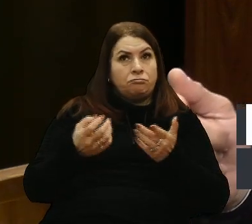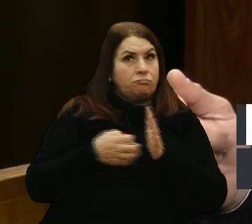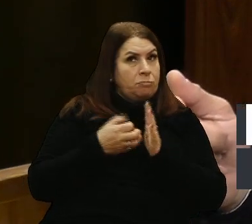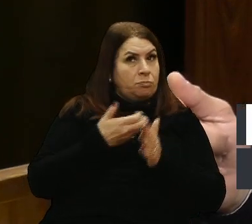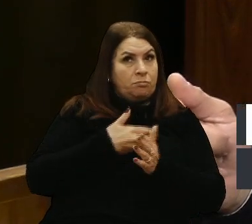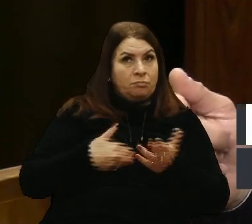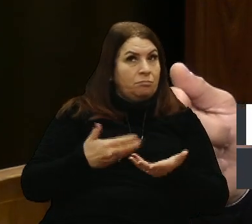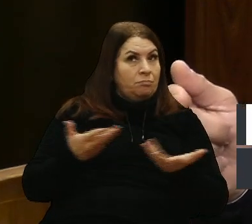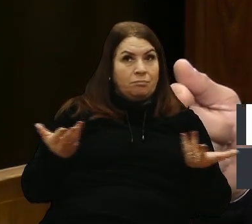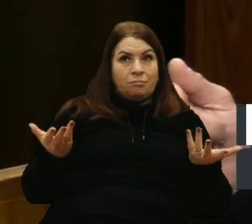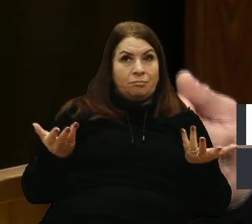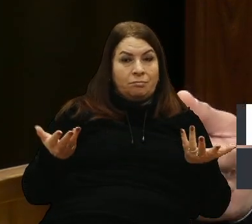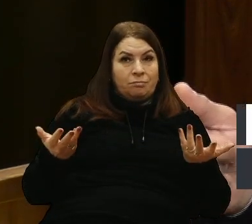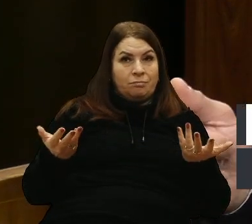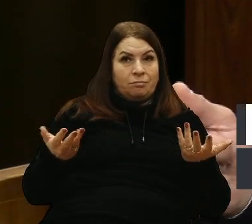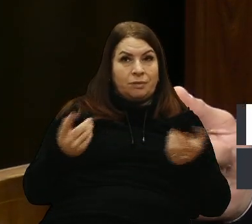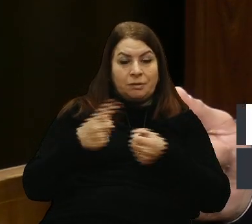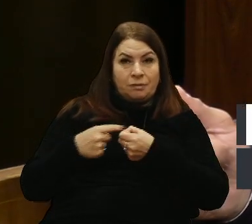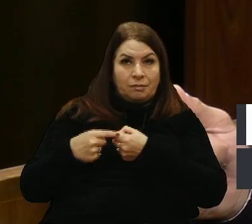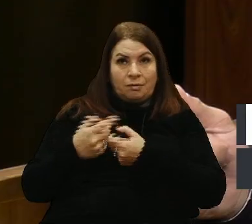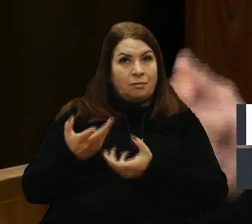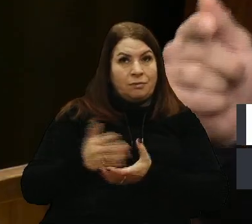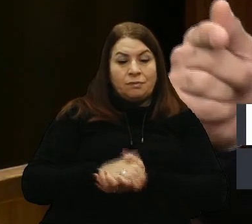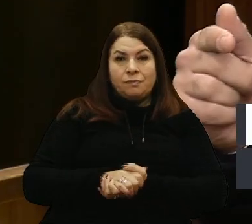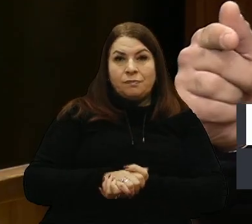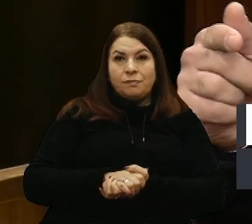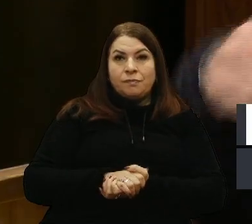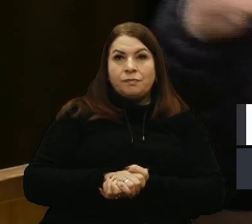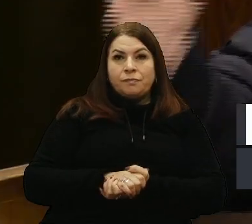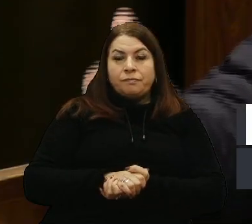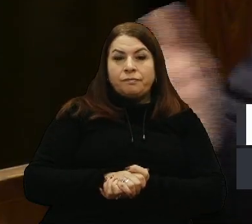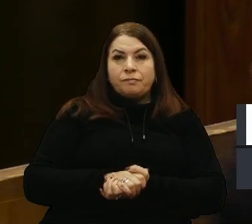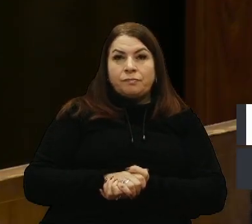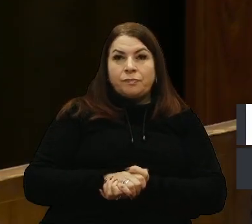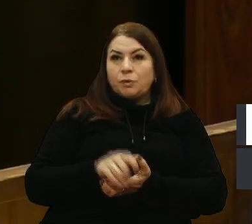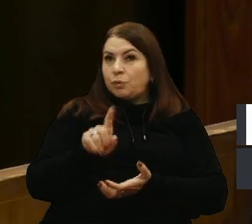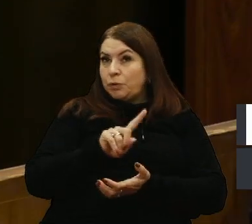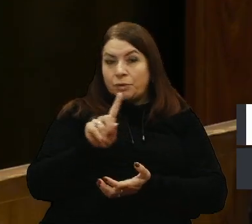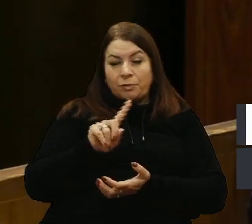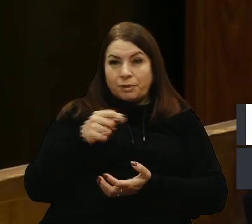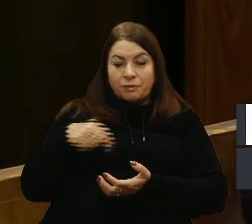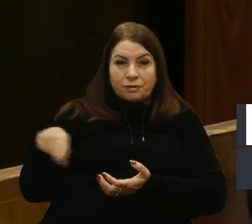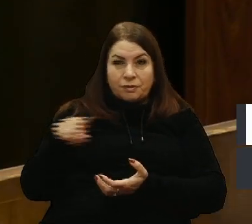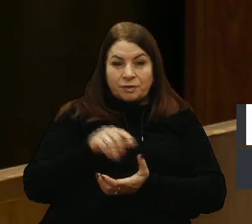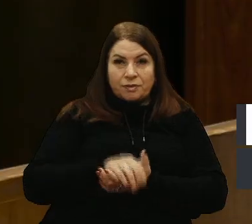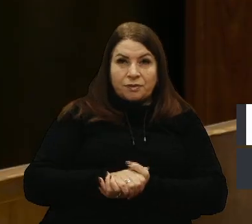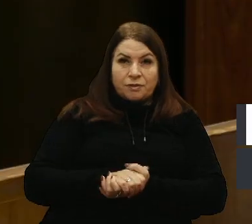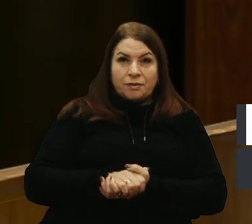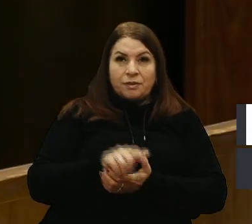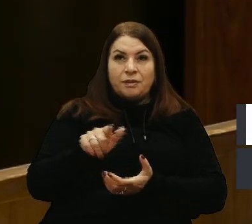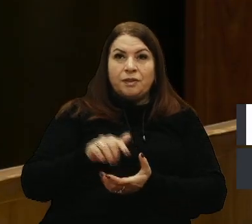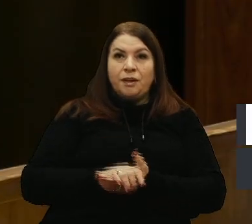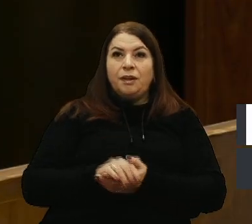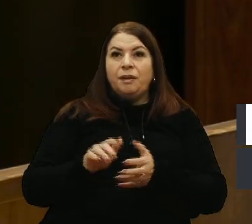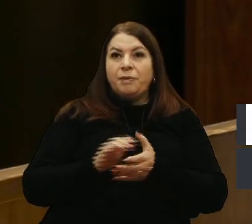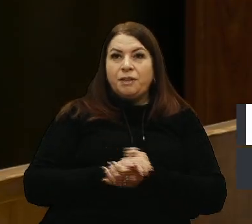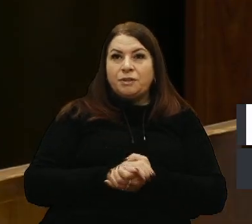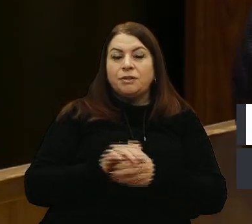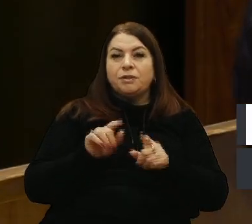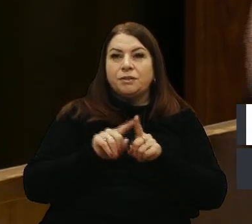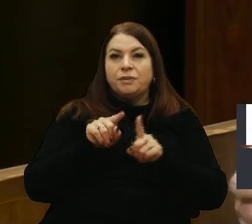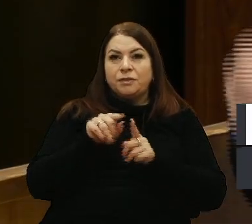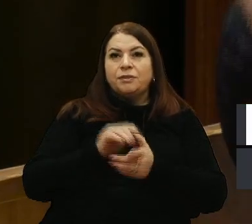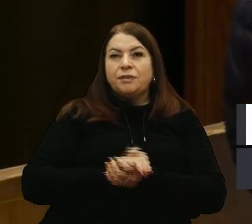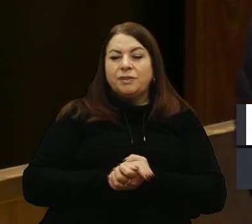pública da cidade, quando não deveria ser. Já falei diversas vezes